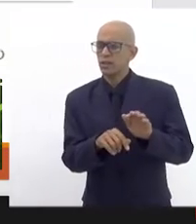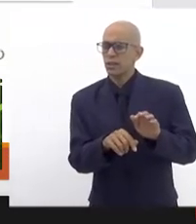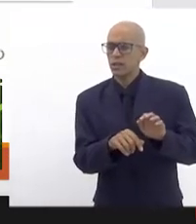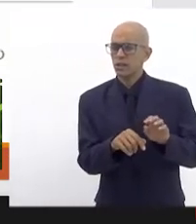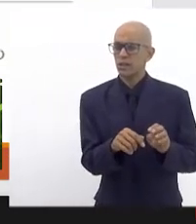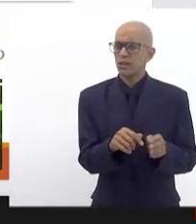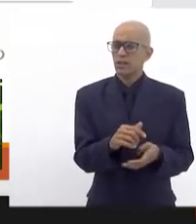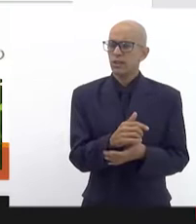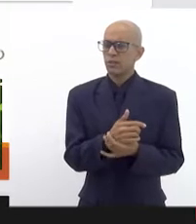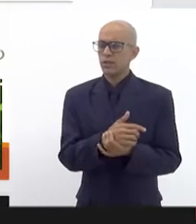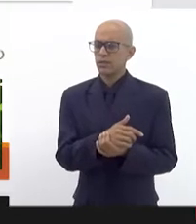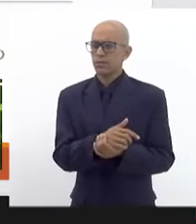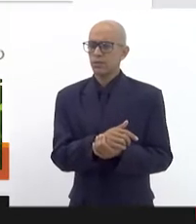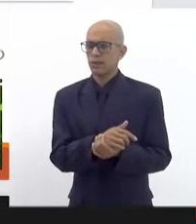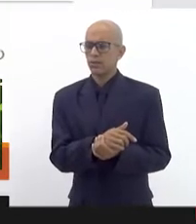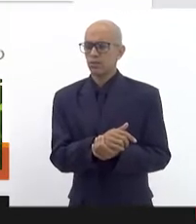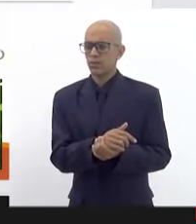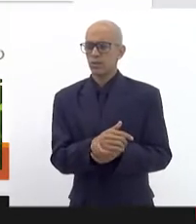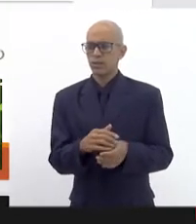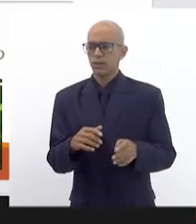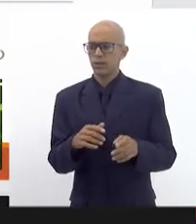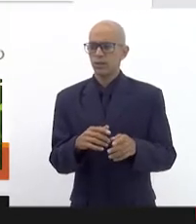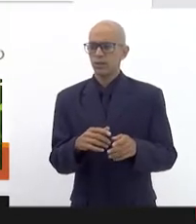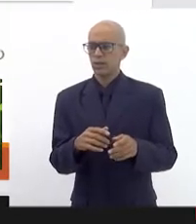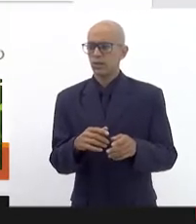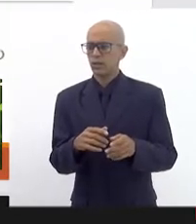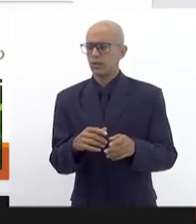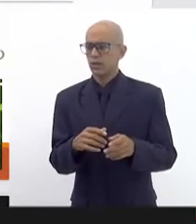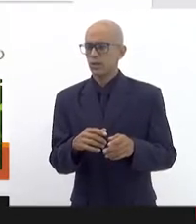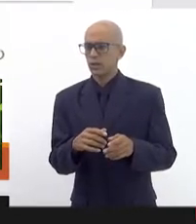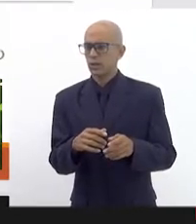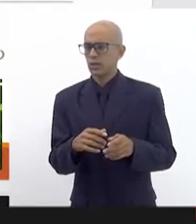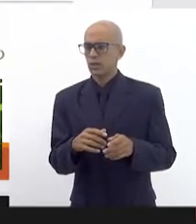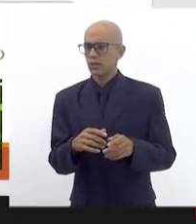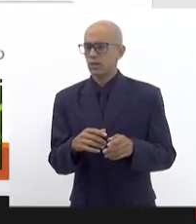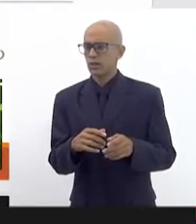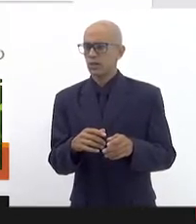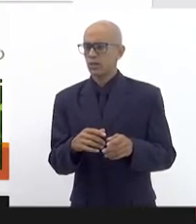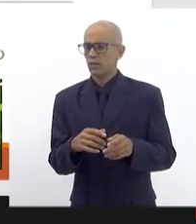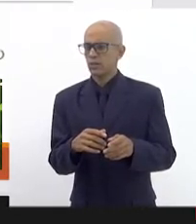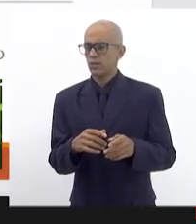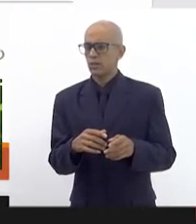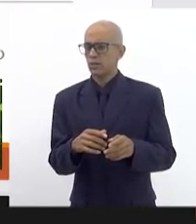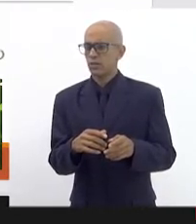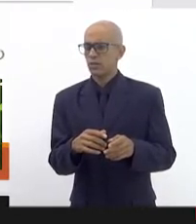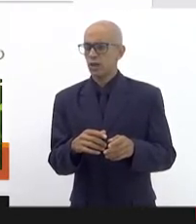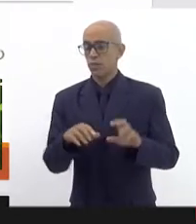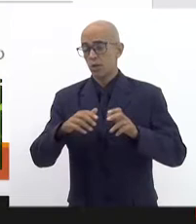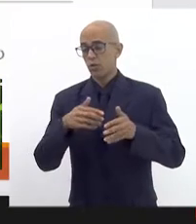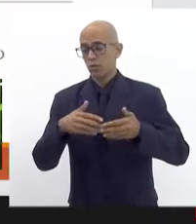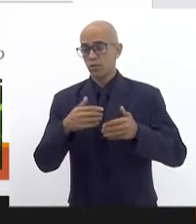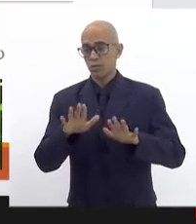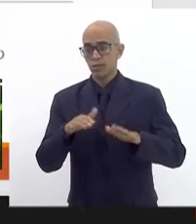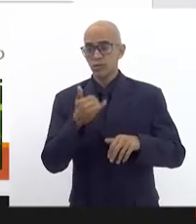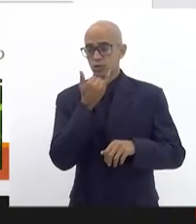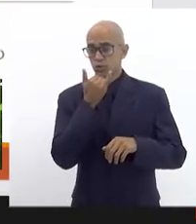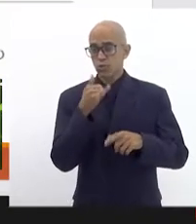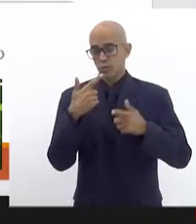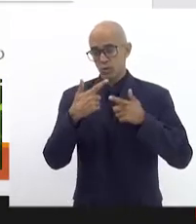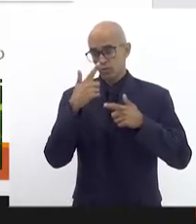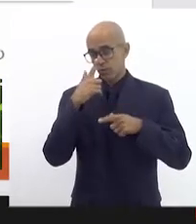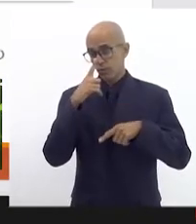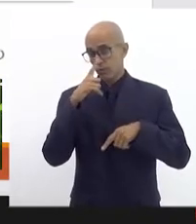E apresentamos essa minuta ao presidente da Alerj, o deputado Siciliano, em 14 de julho